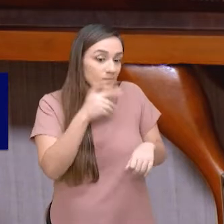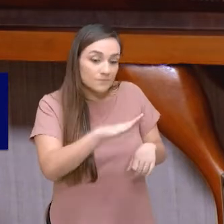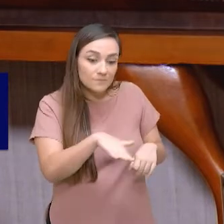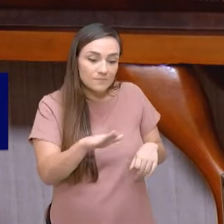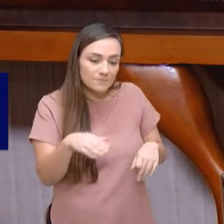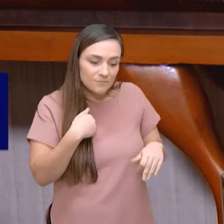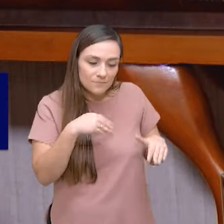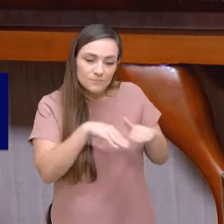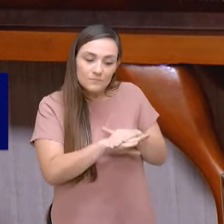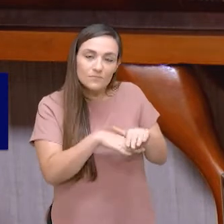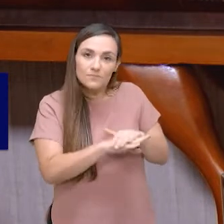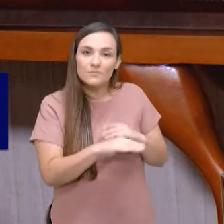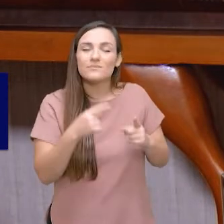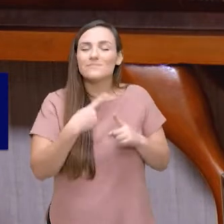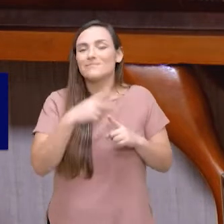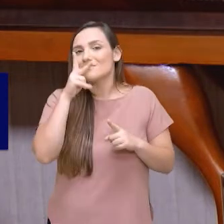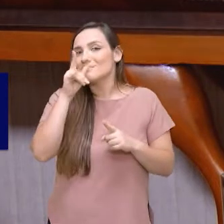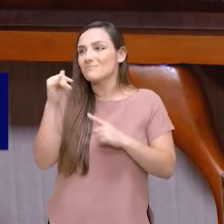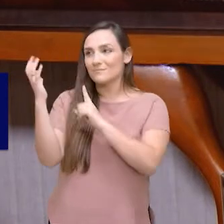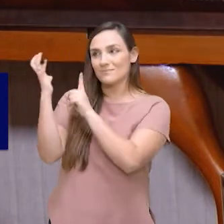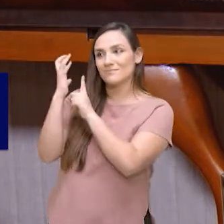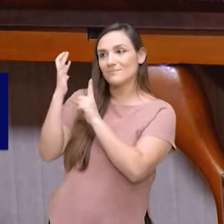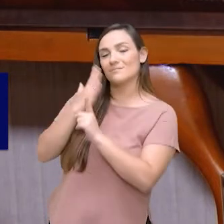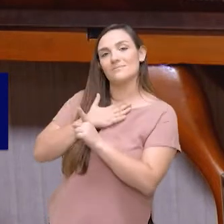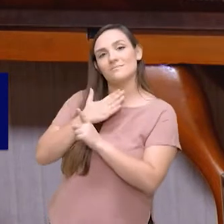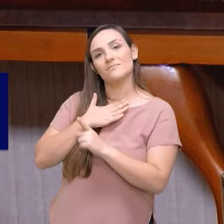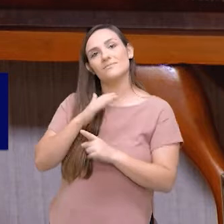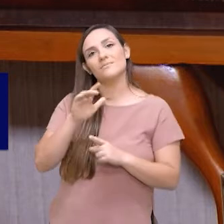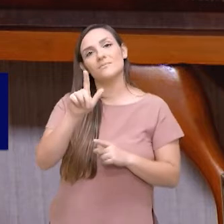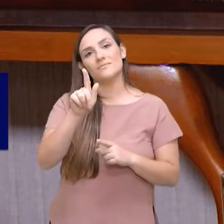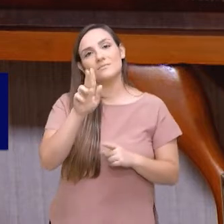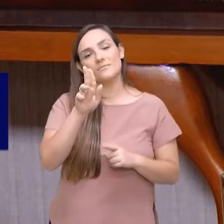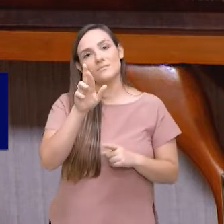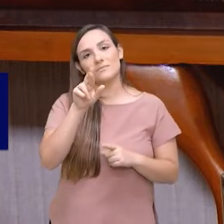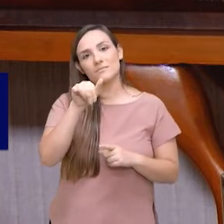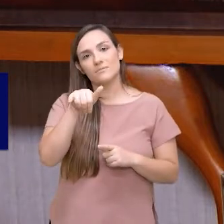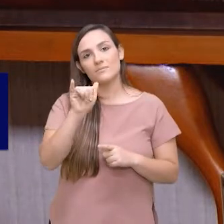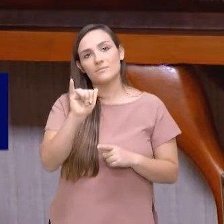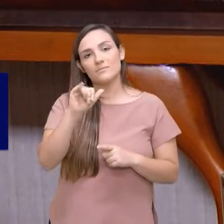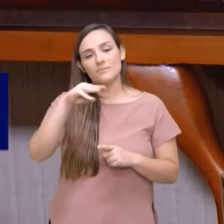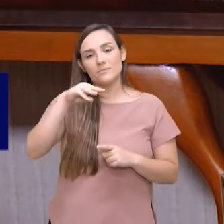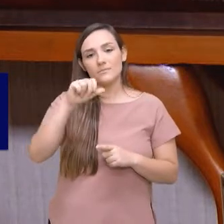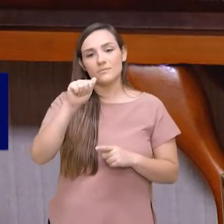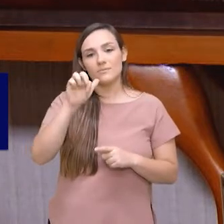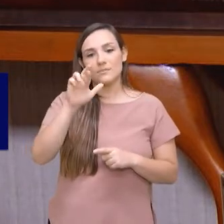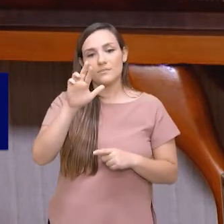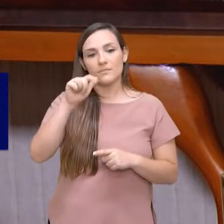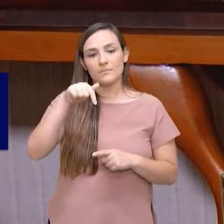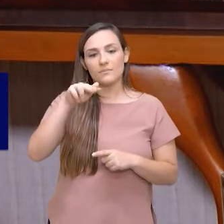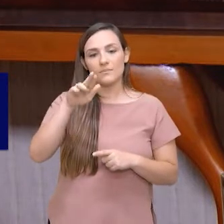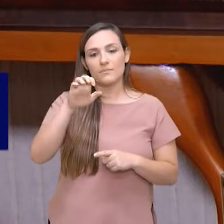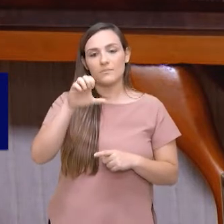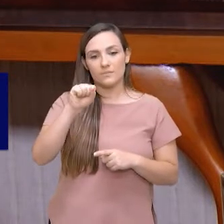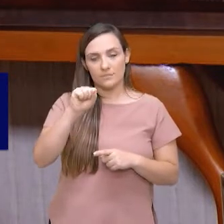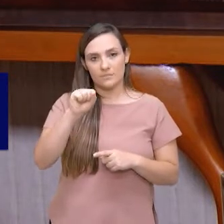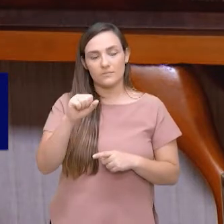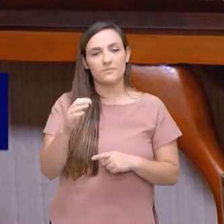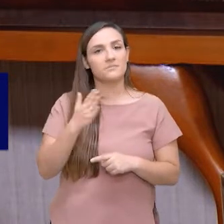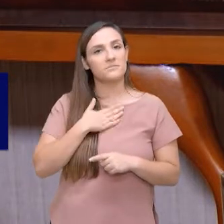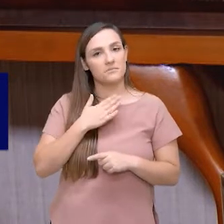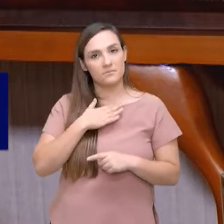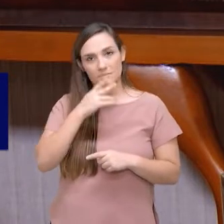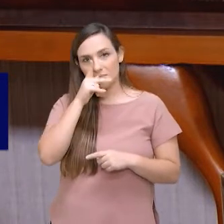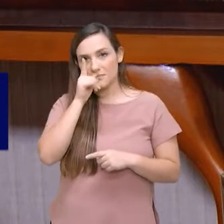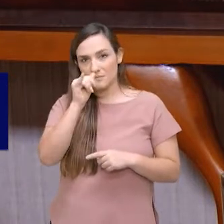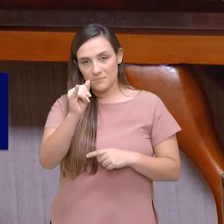Talvez por influência do meu pai, Uri Marques. O meu pai, ele era de formação